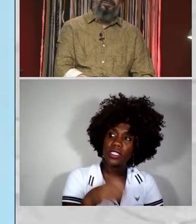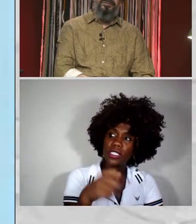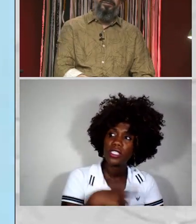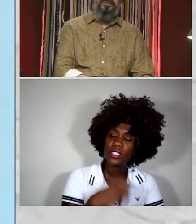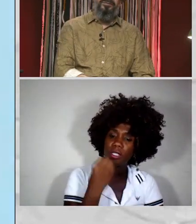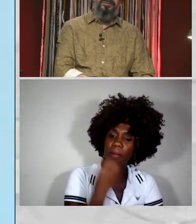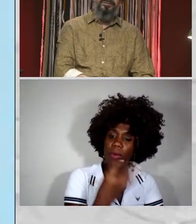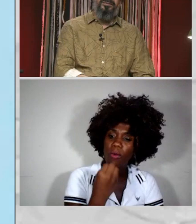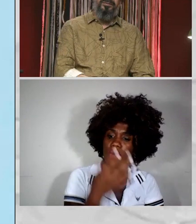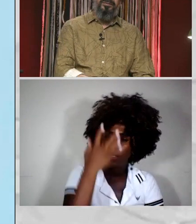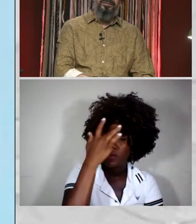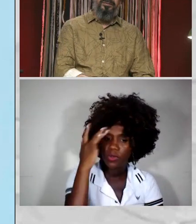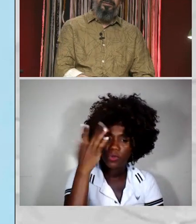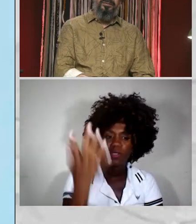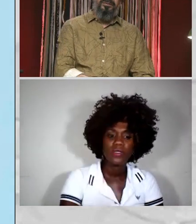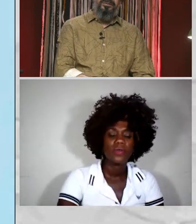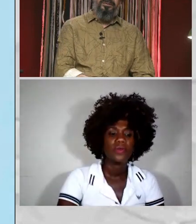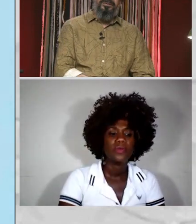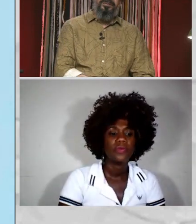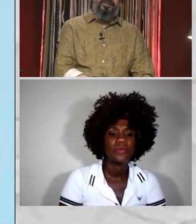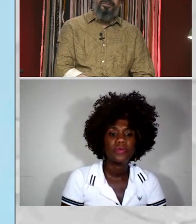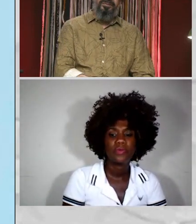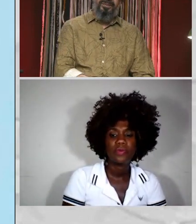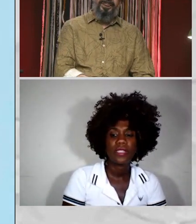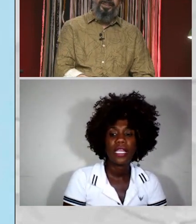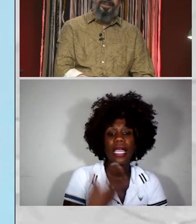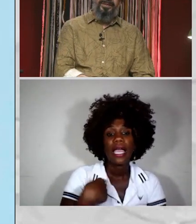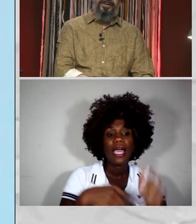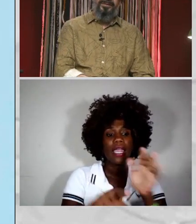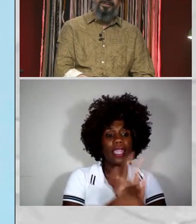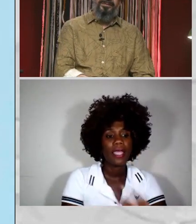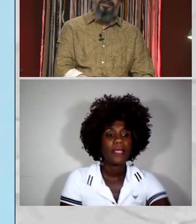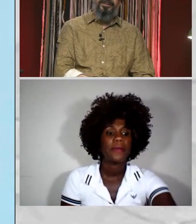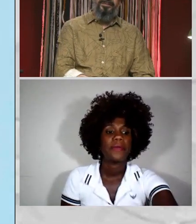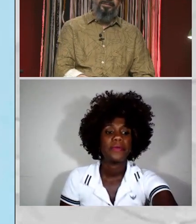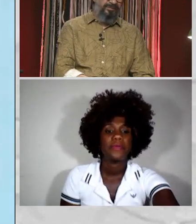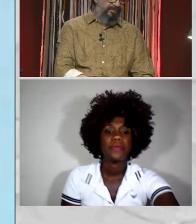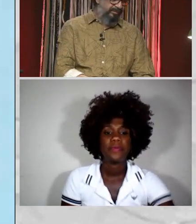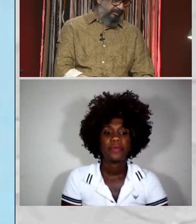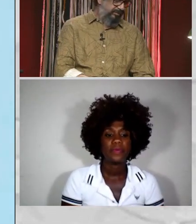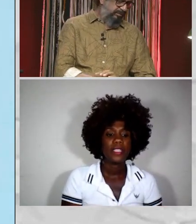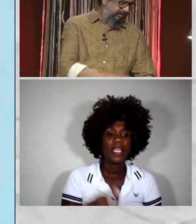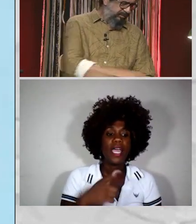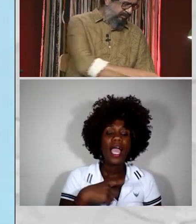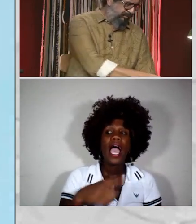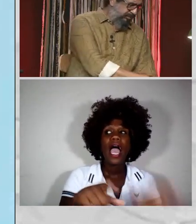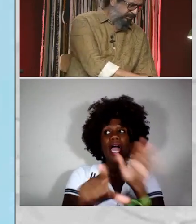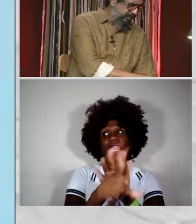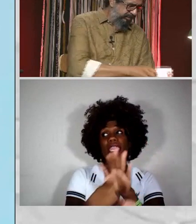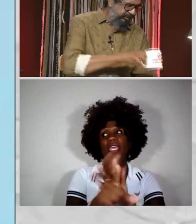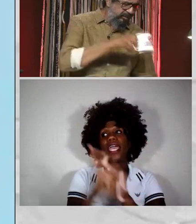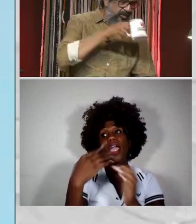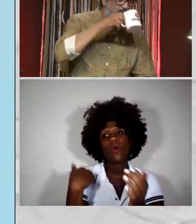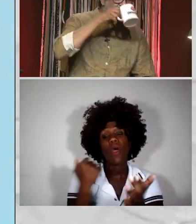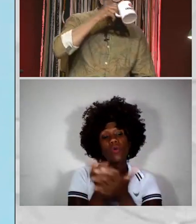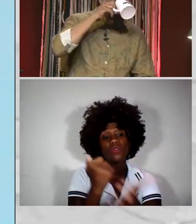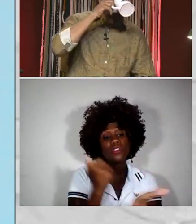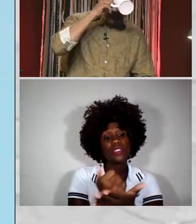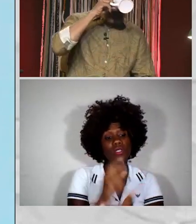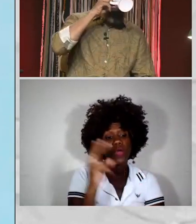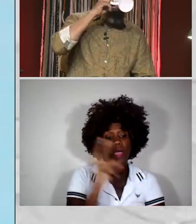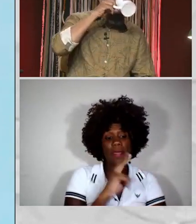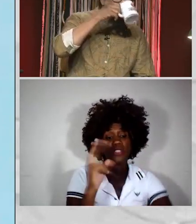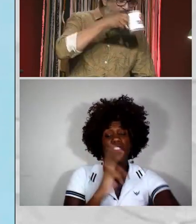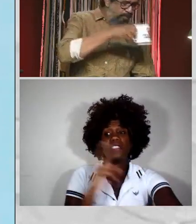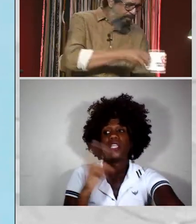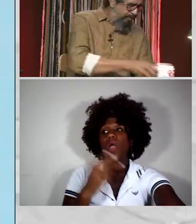colocou. A Lei Aldir Blanc, acima de tudo, ela é um auxílio emergencial. Isso a gente tem que deixar claro.